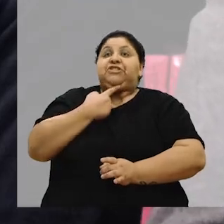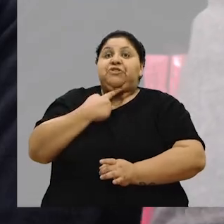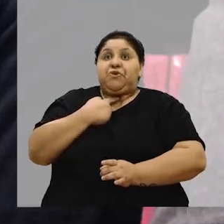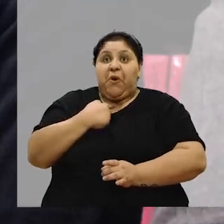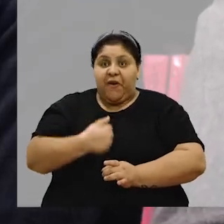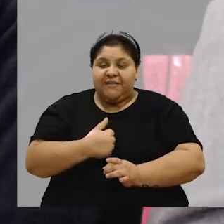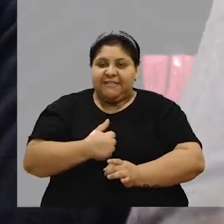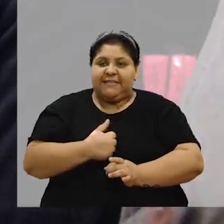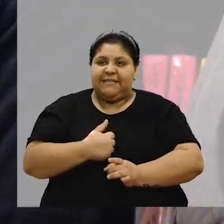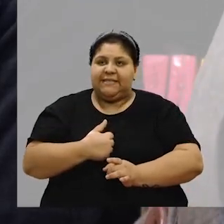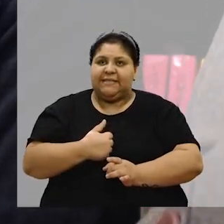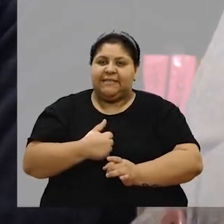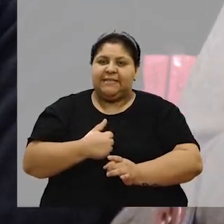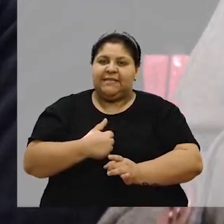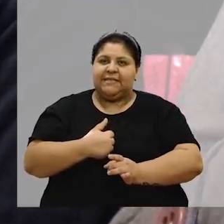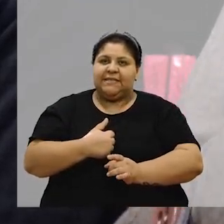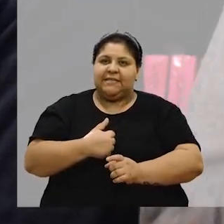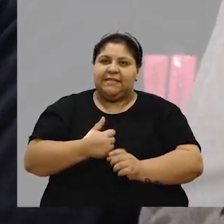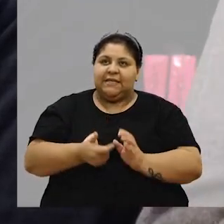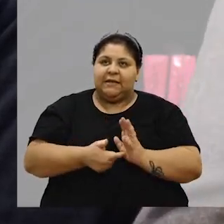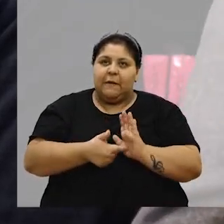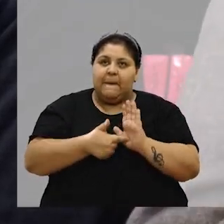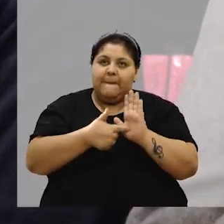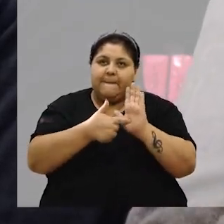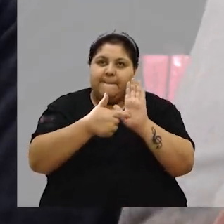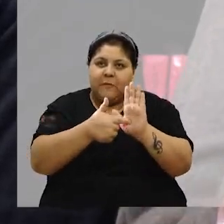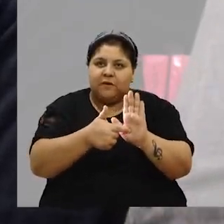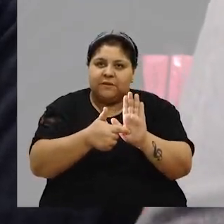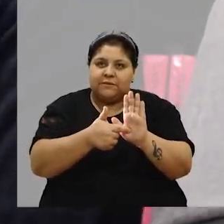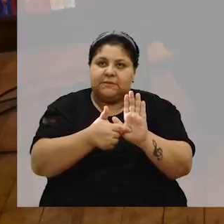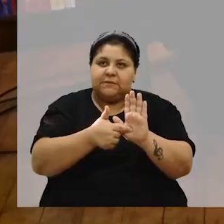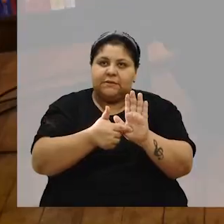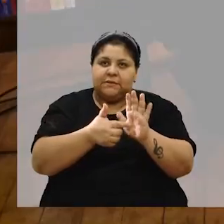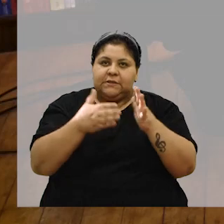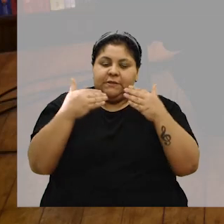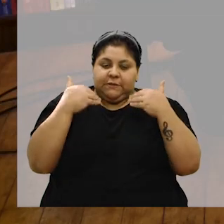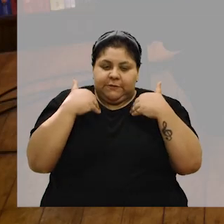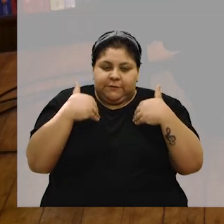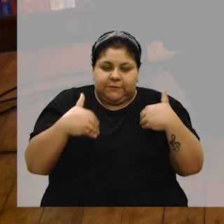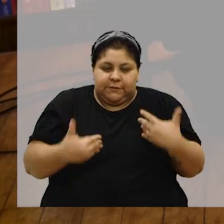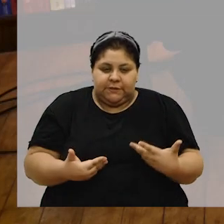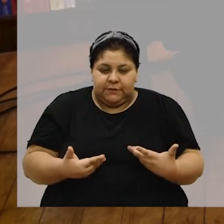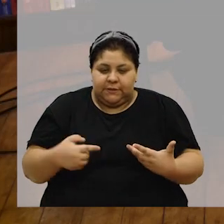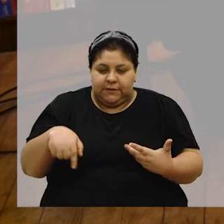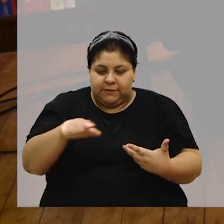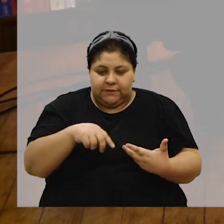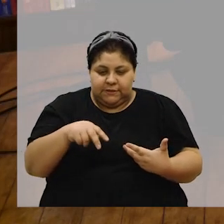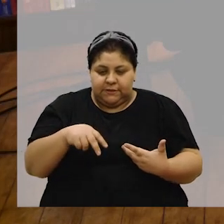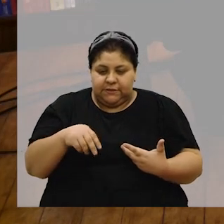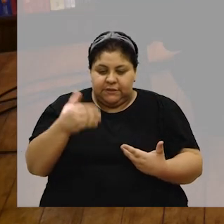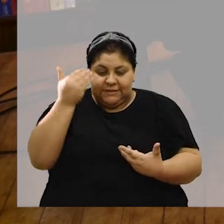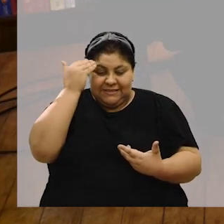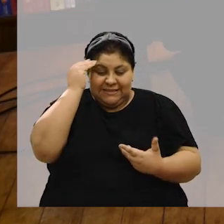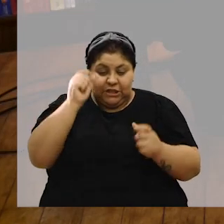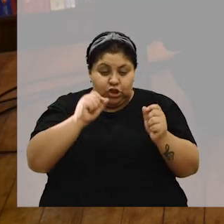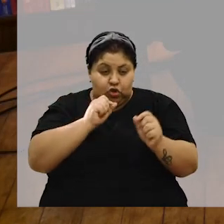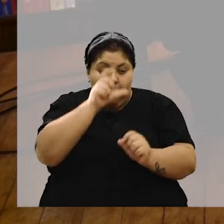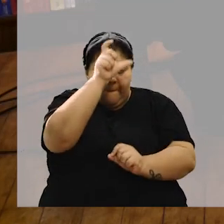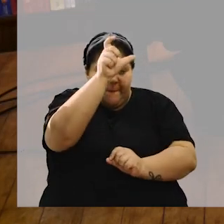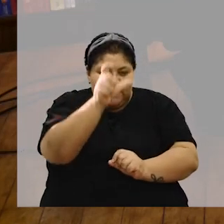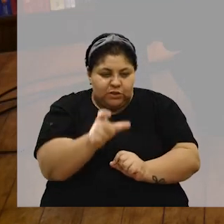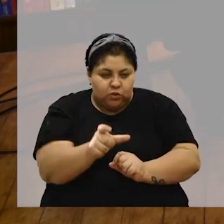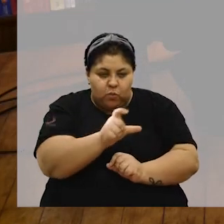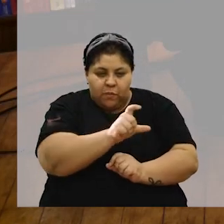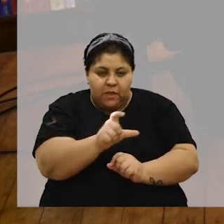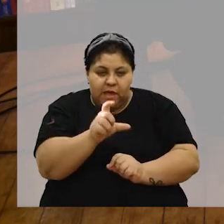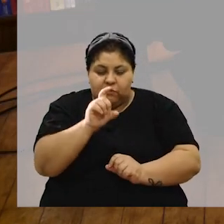gente gosta, né? E a gente se revela na sensorialidade, né? É aí que a gente se entende